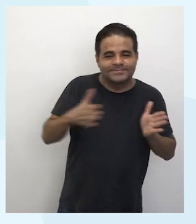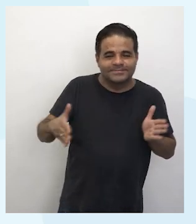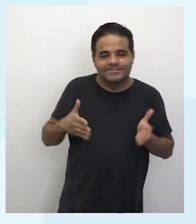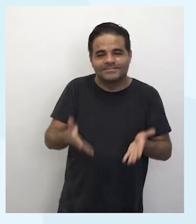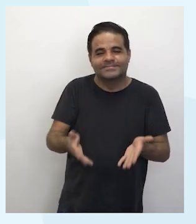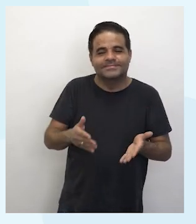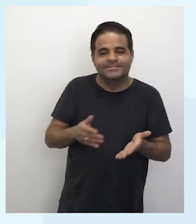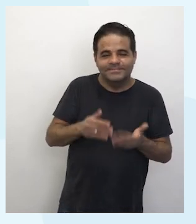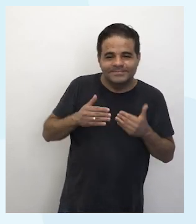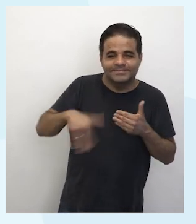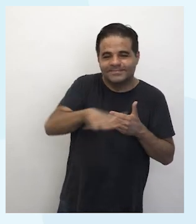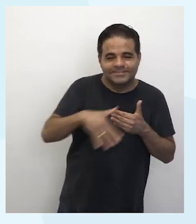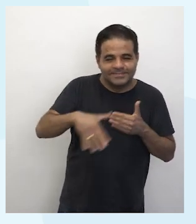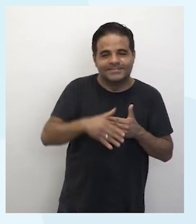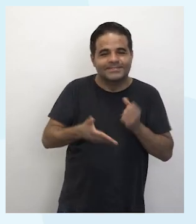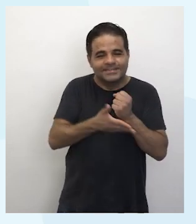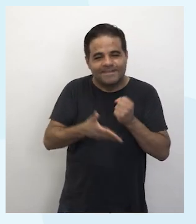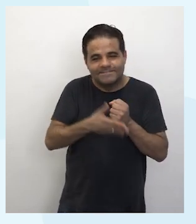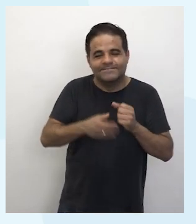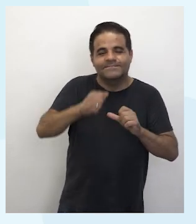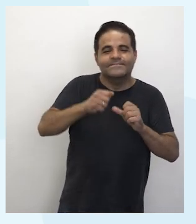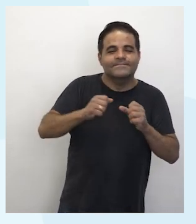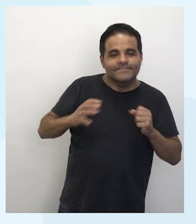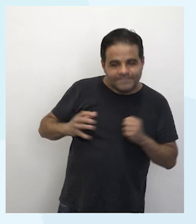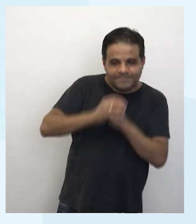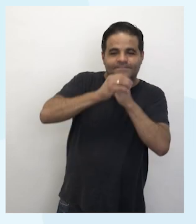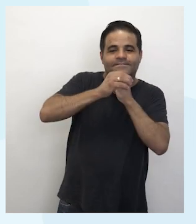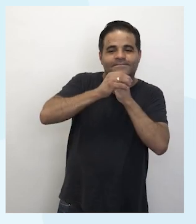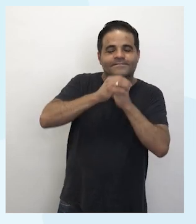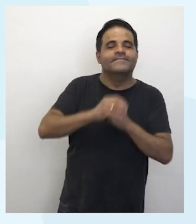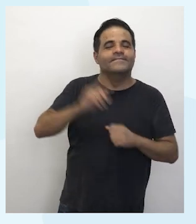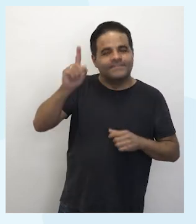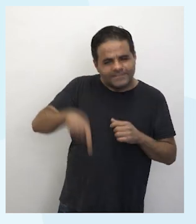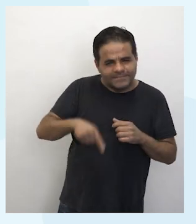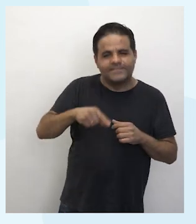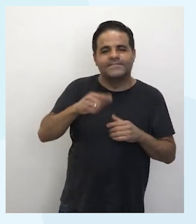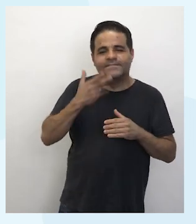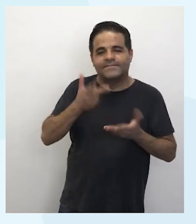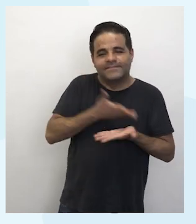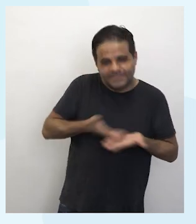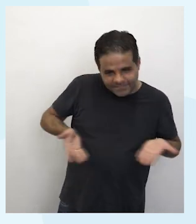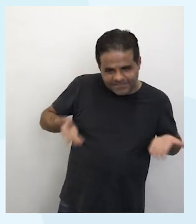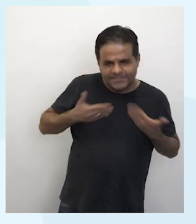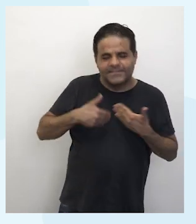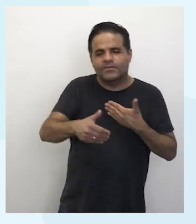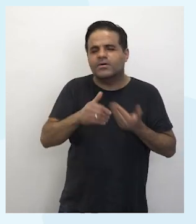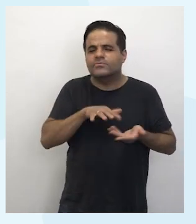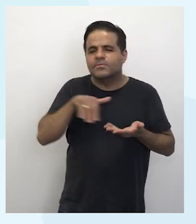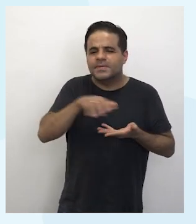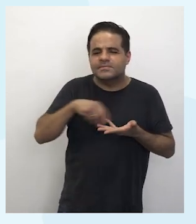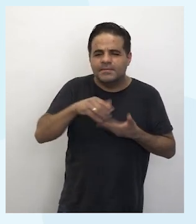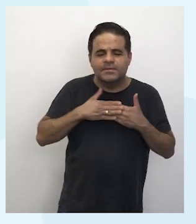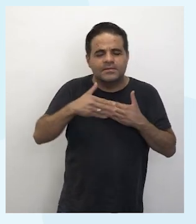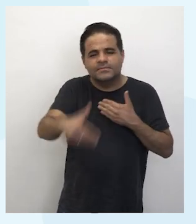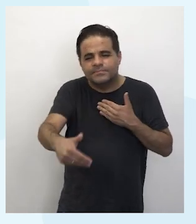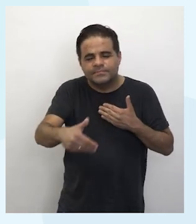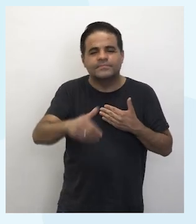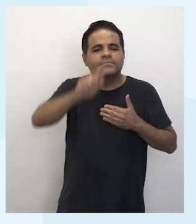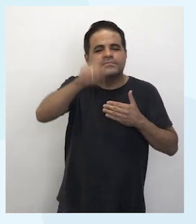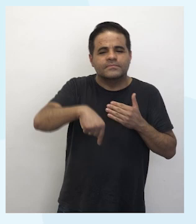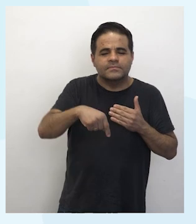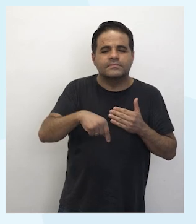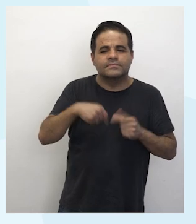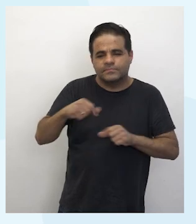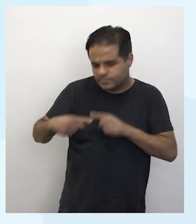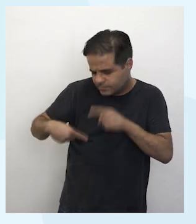é base hidráulica, né? O potencial hidráulico explorado. Olhando nesse gráfico, a gente pode até falar, bom, metade da fonte energética, ela é renovável,